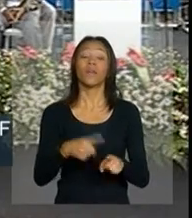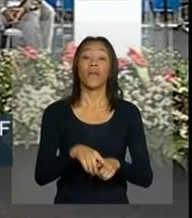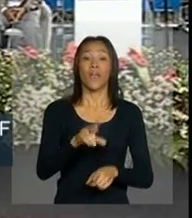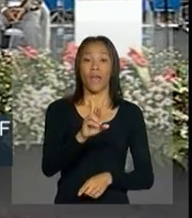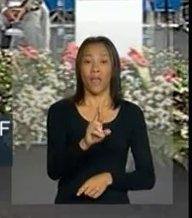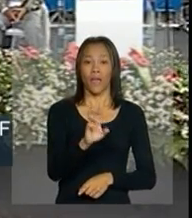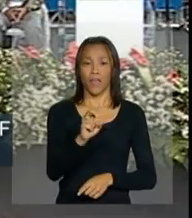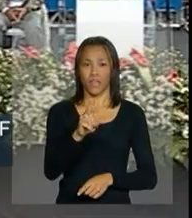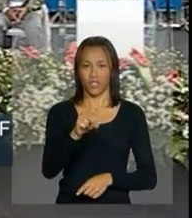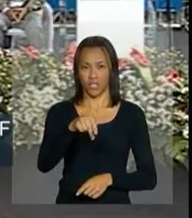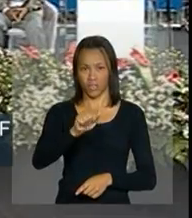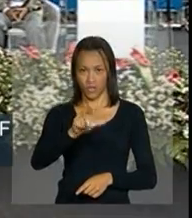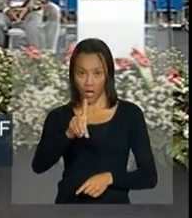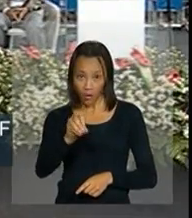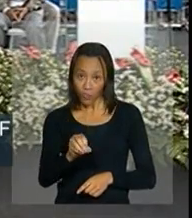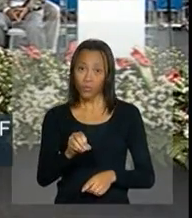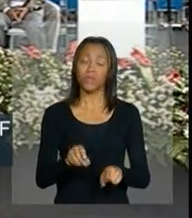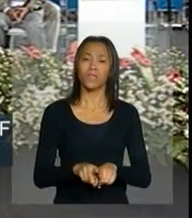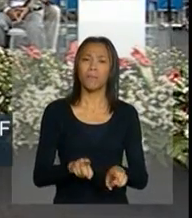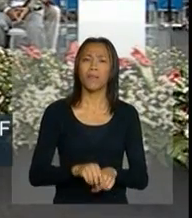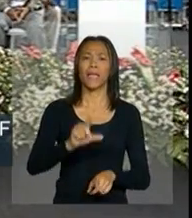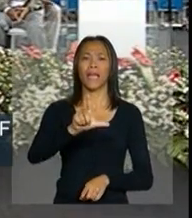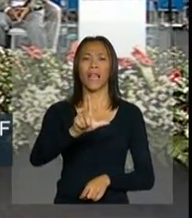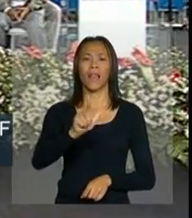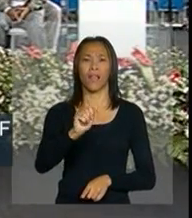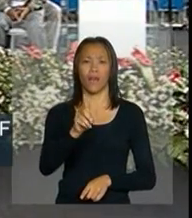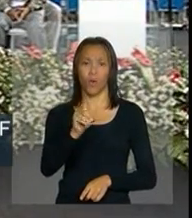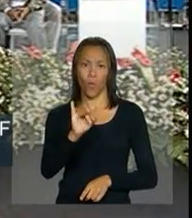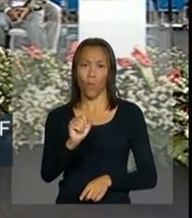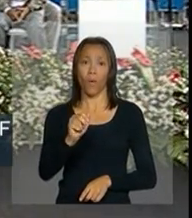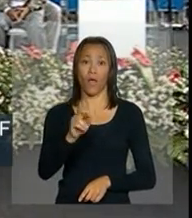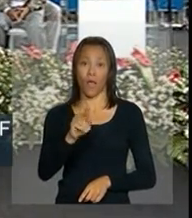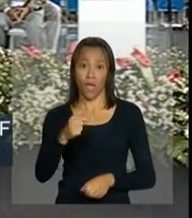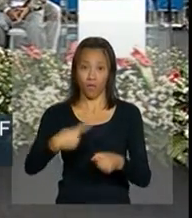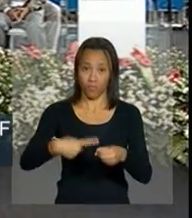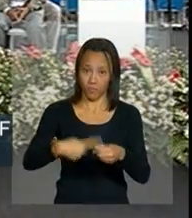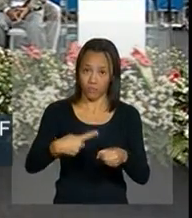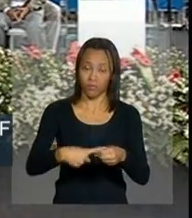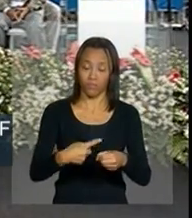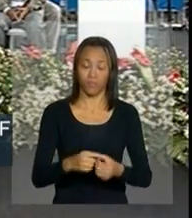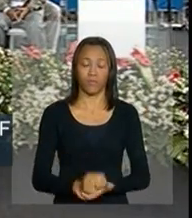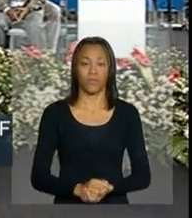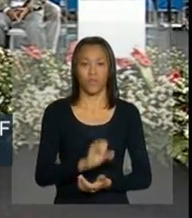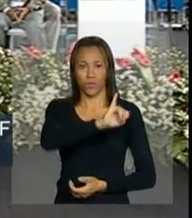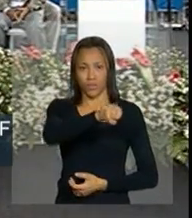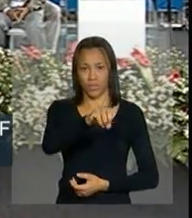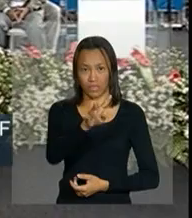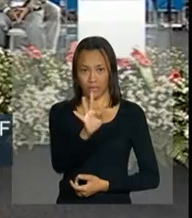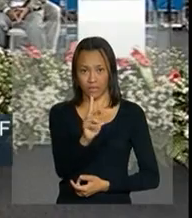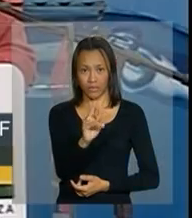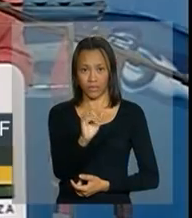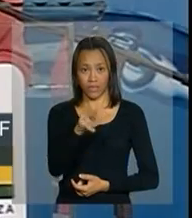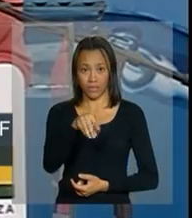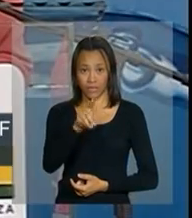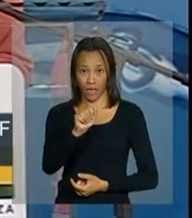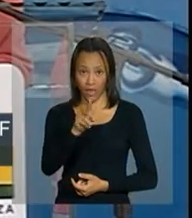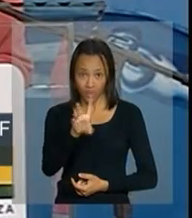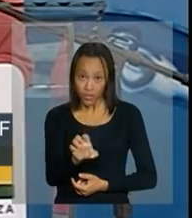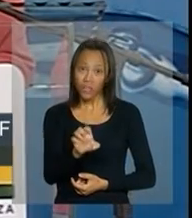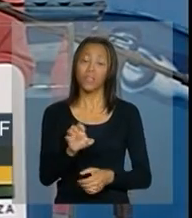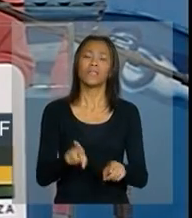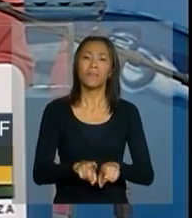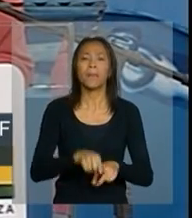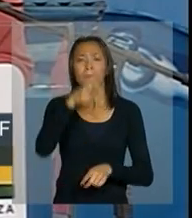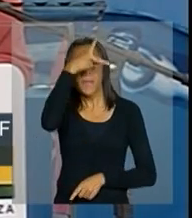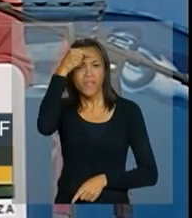Barbosa. O de Lagoa Real, José Carlos Trindade. E a